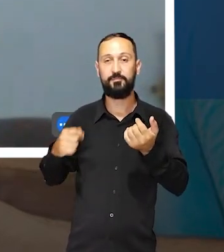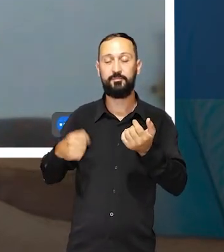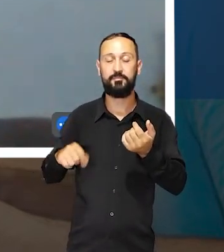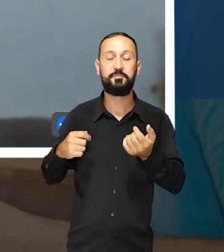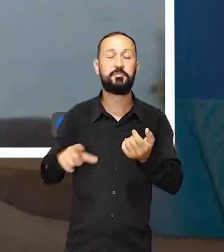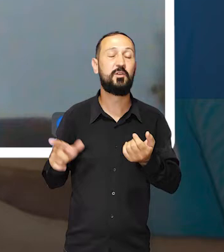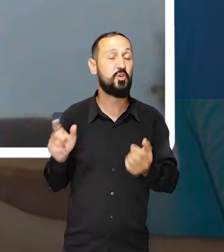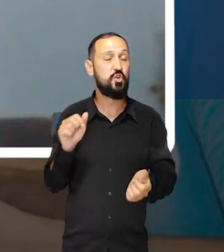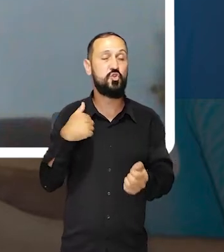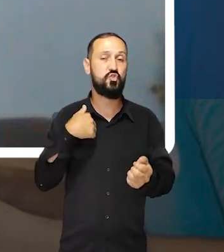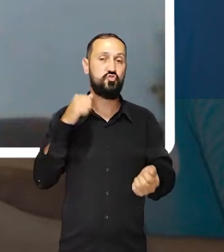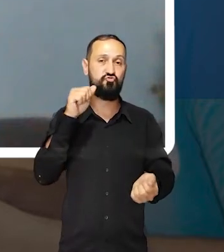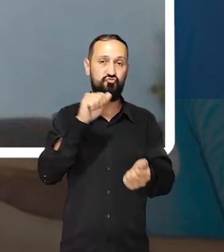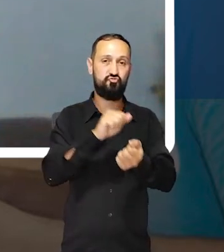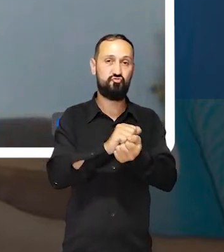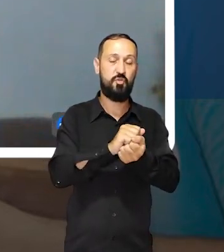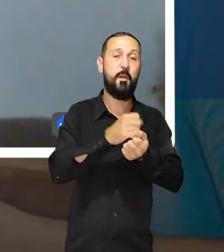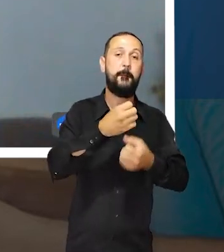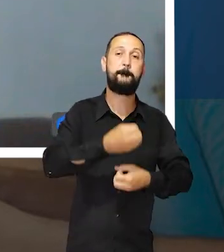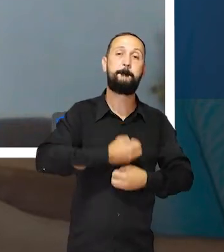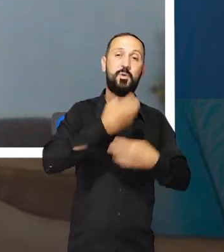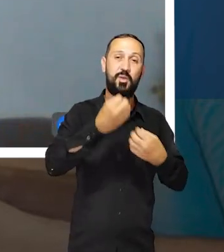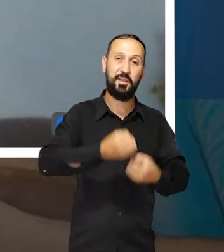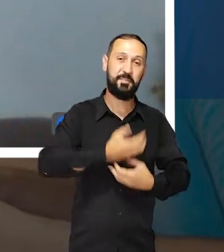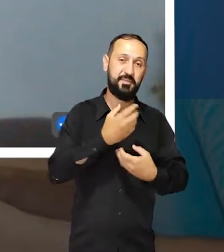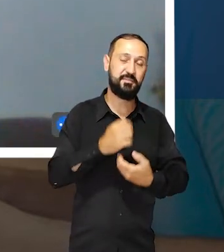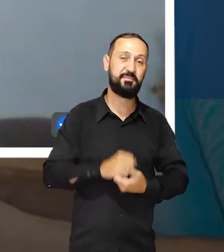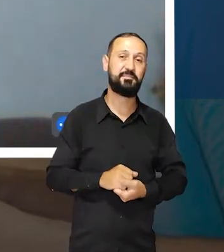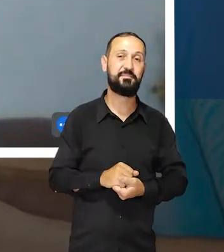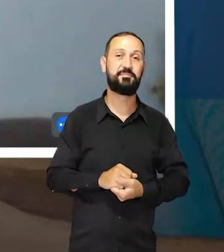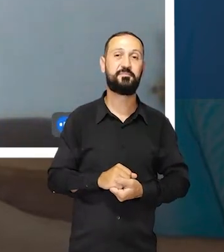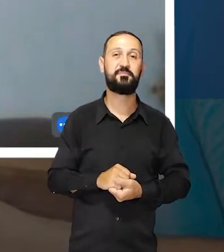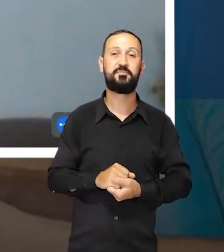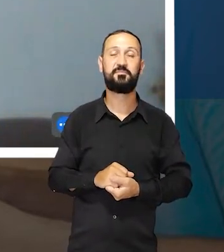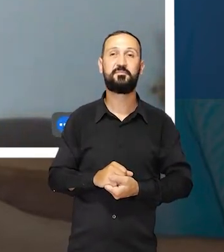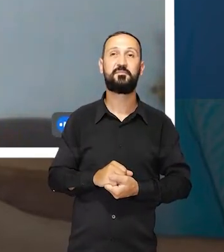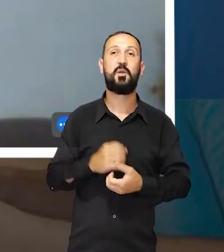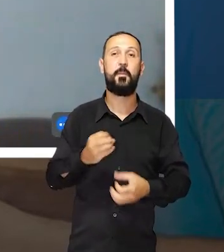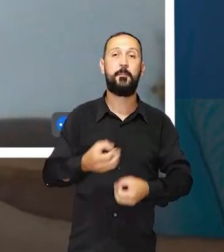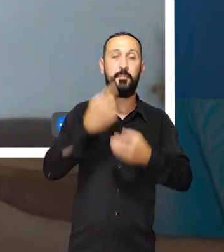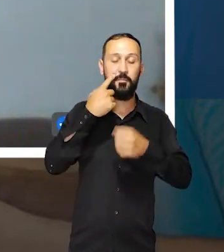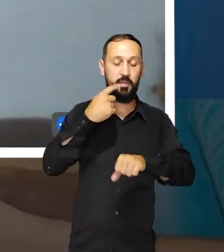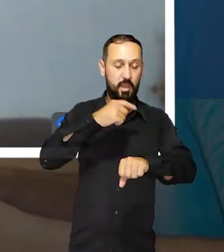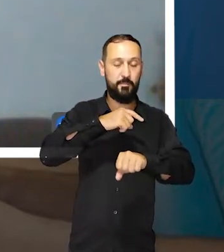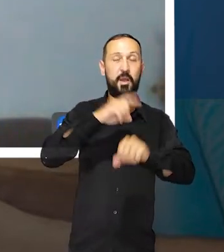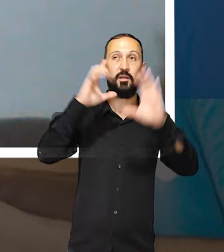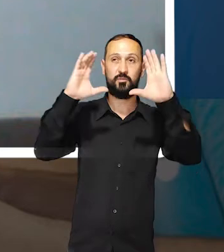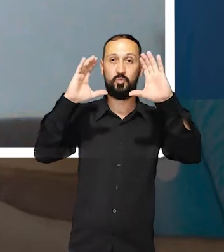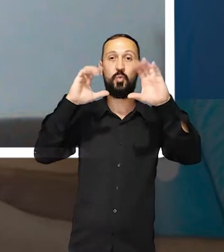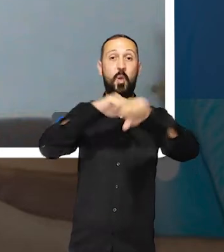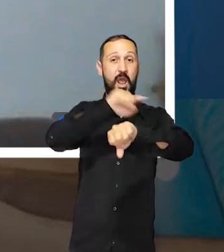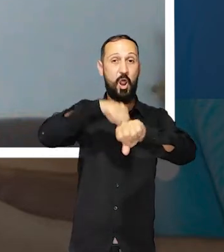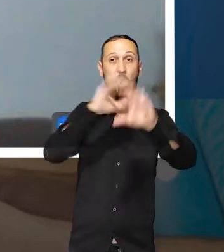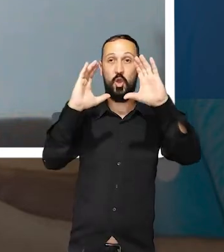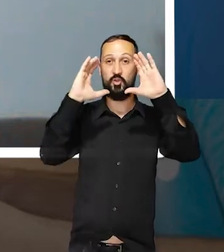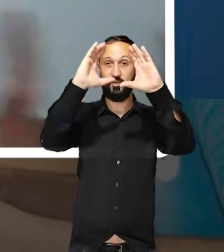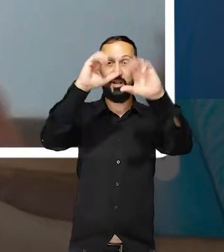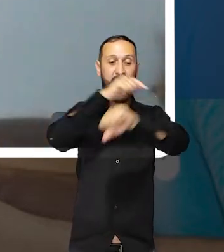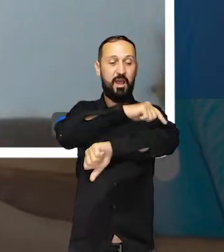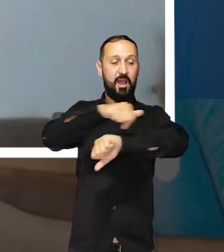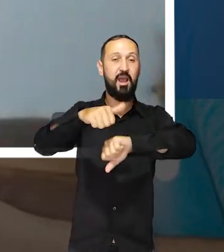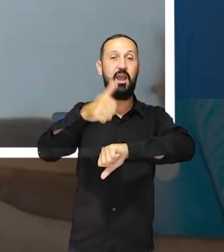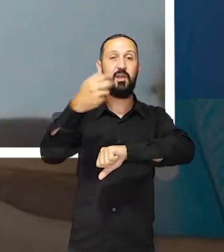Tetê, com craviola e com os meus poemas. No poema Relógio da 14, há